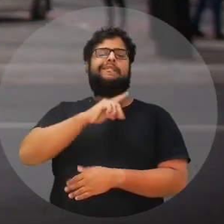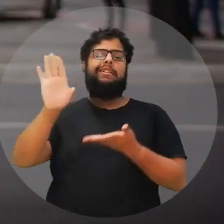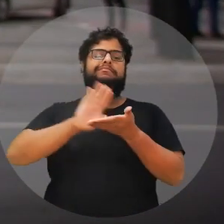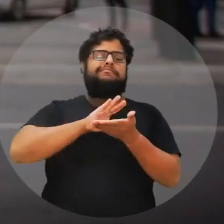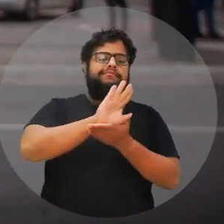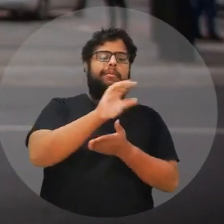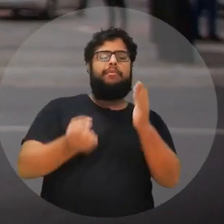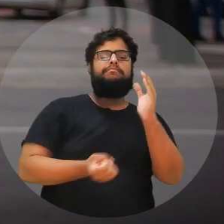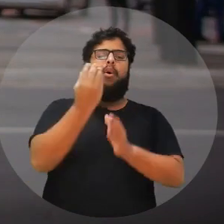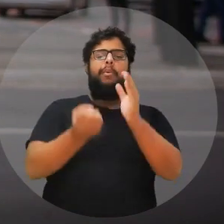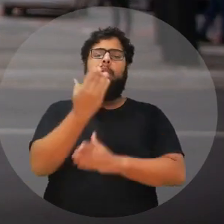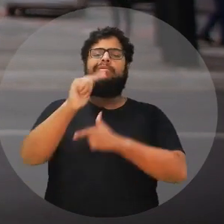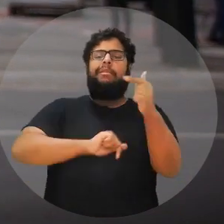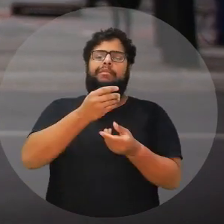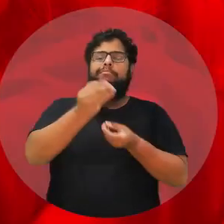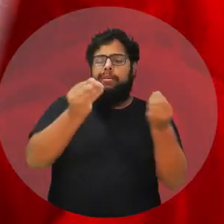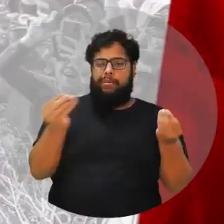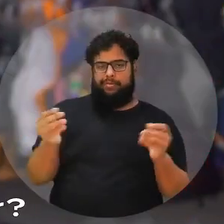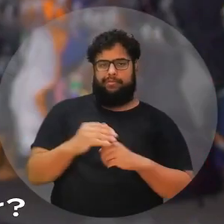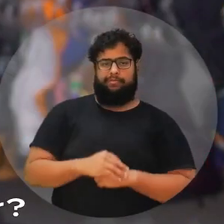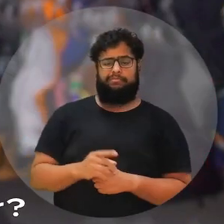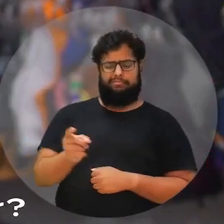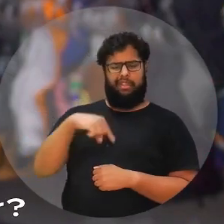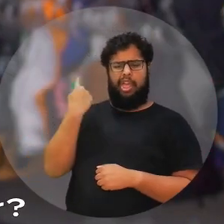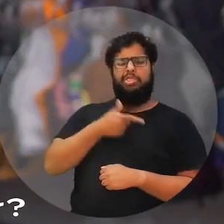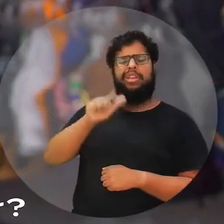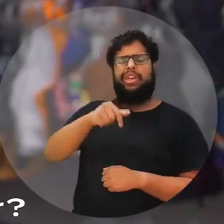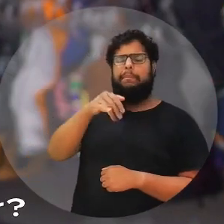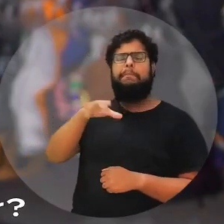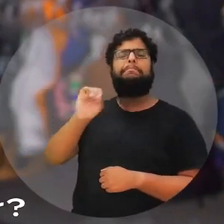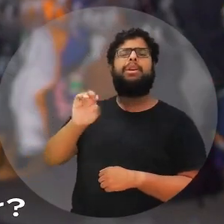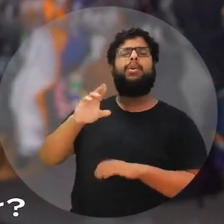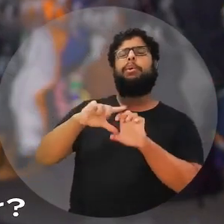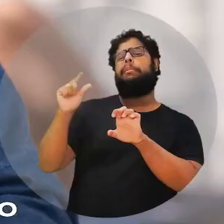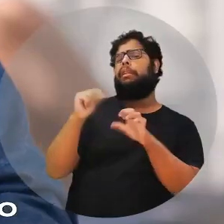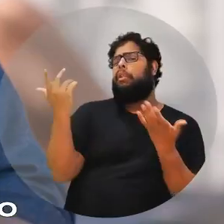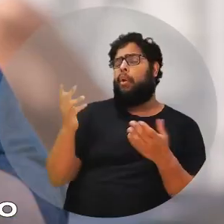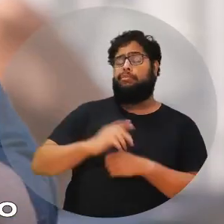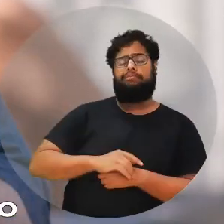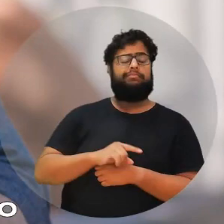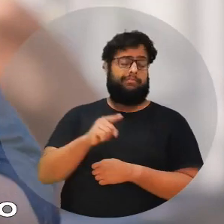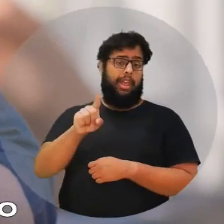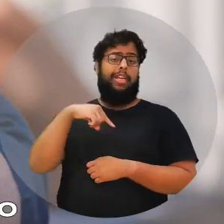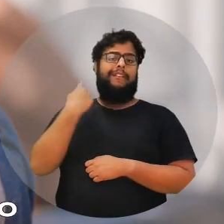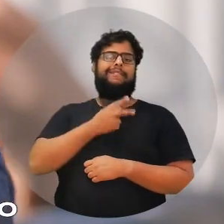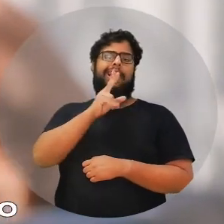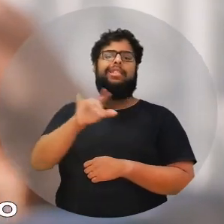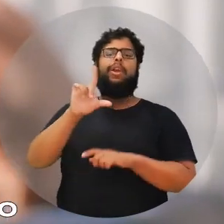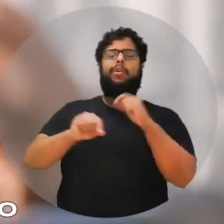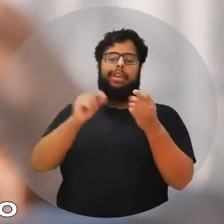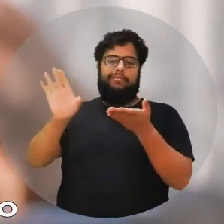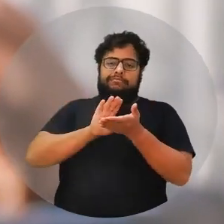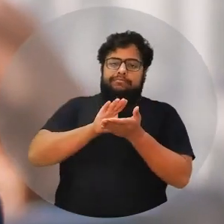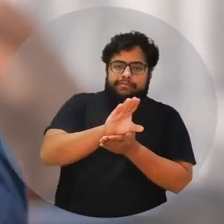em grandes obras para gerar milhões de empregos. E a gente que é micro ou pequeno empreendedor? Nós vamos incentivar o